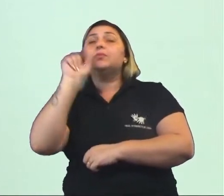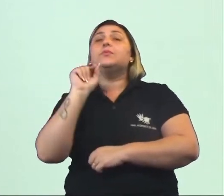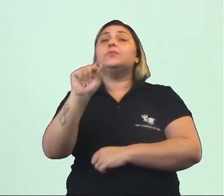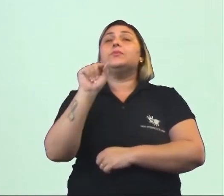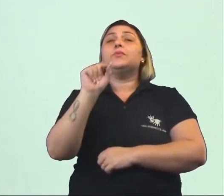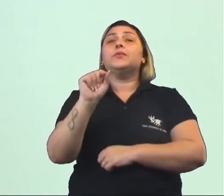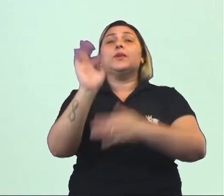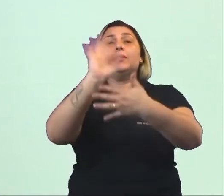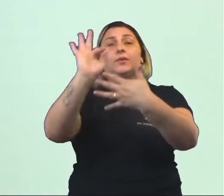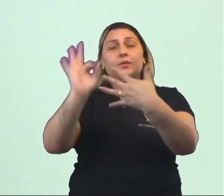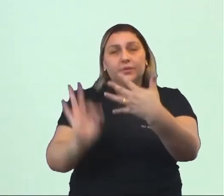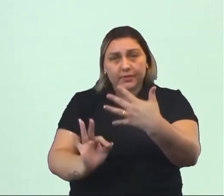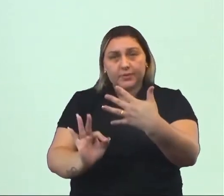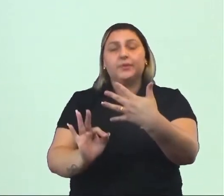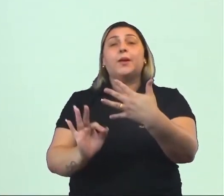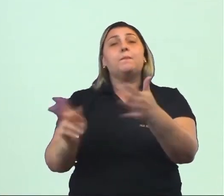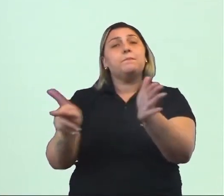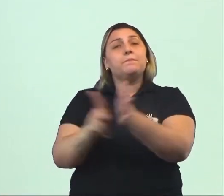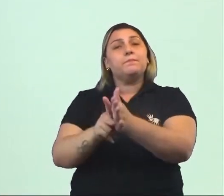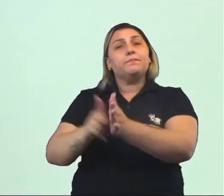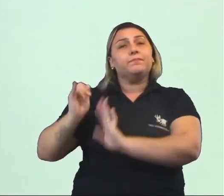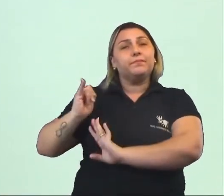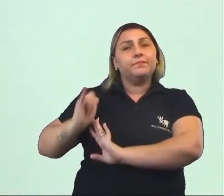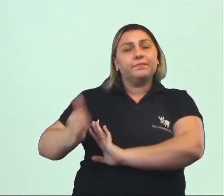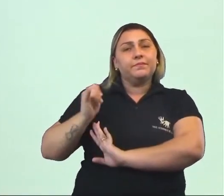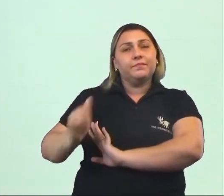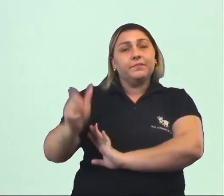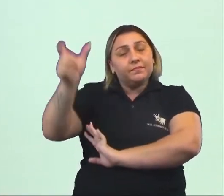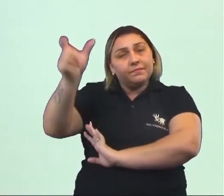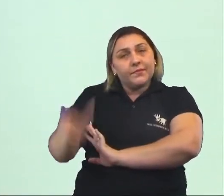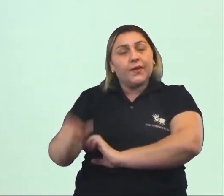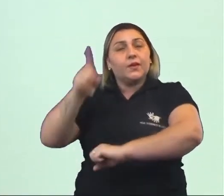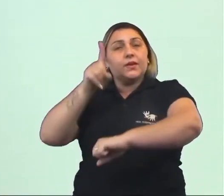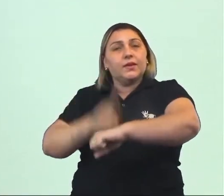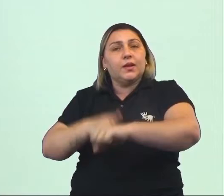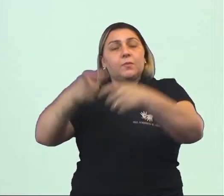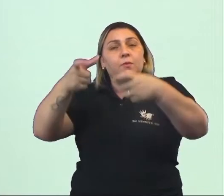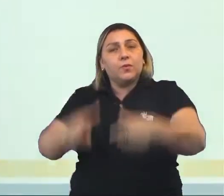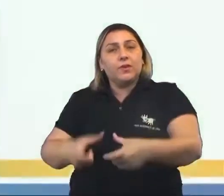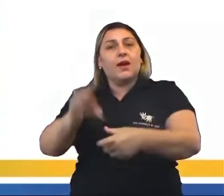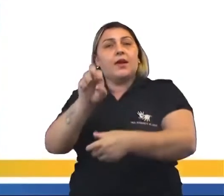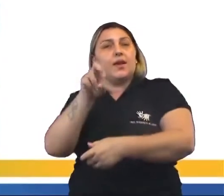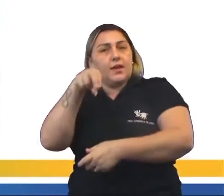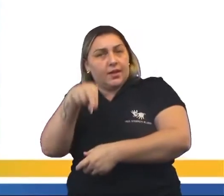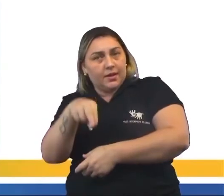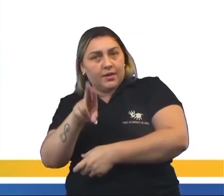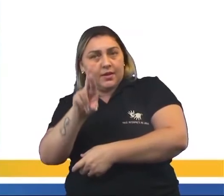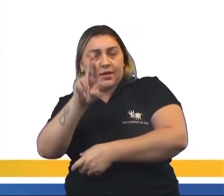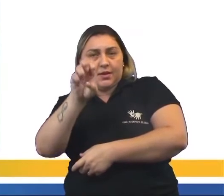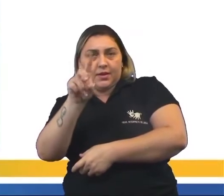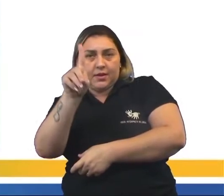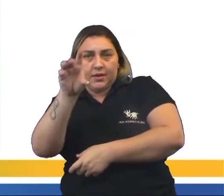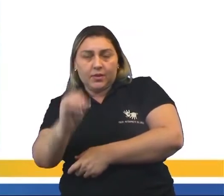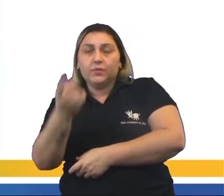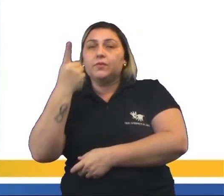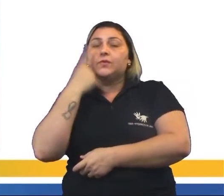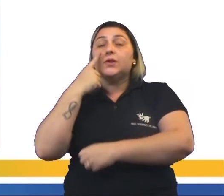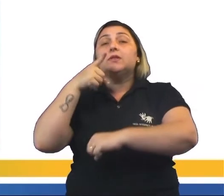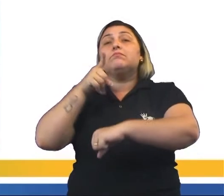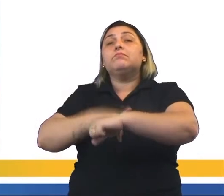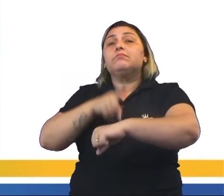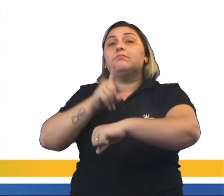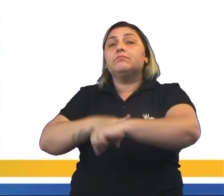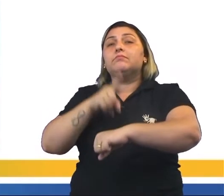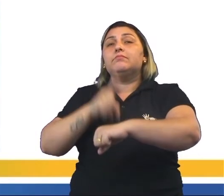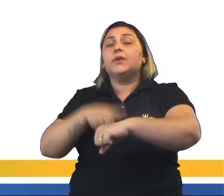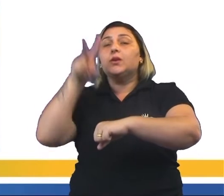Os elementos da narrativa. Narrador, tempo, espaço, enredo. Vejam só, tempo,